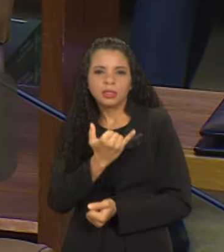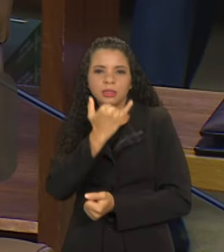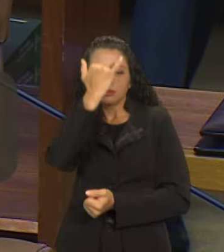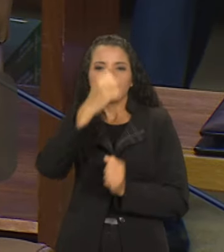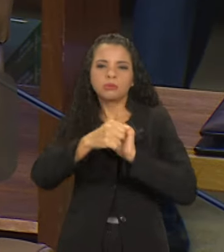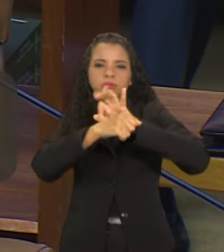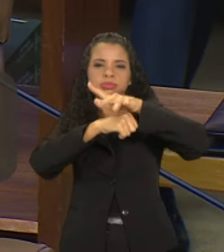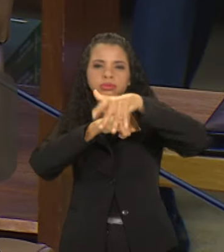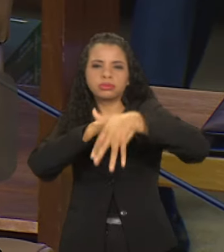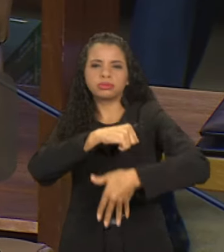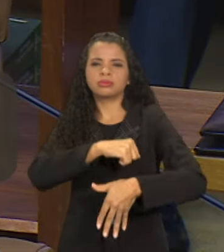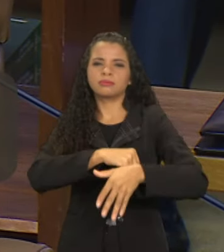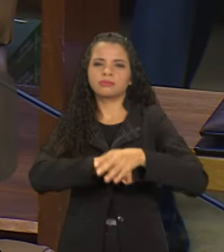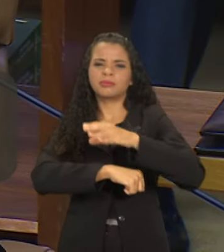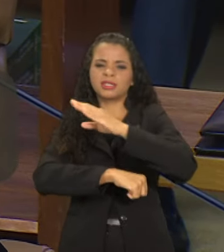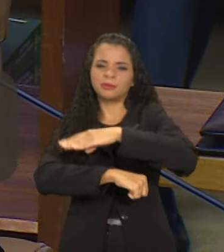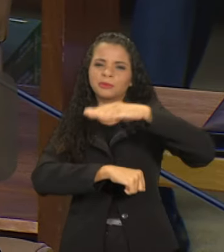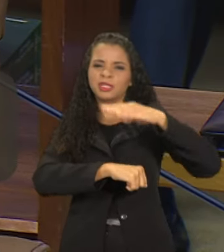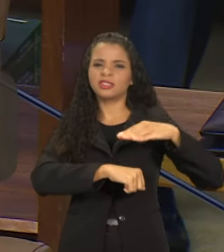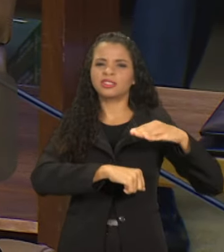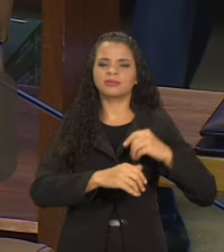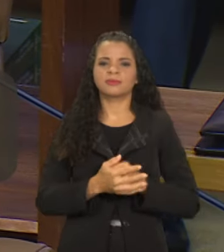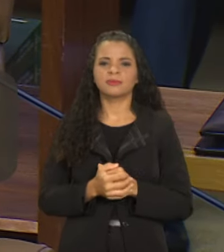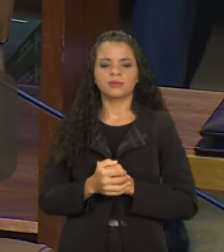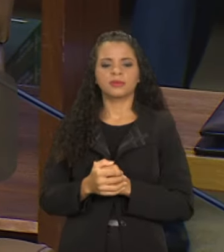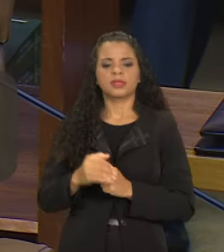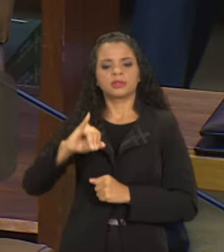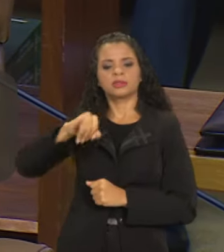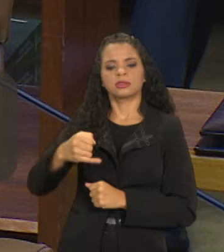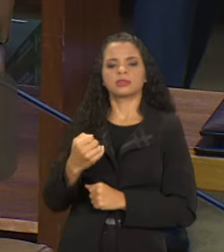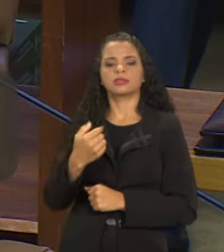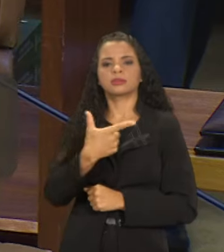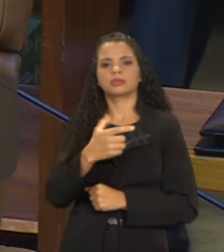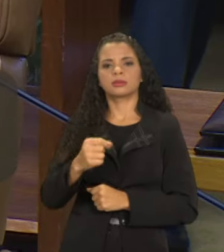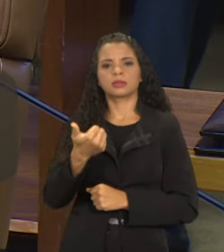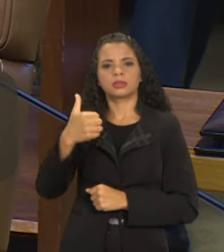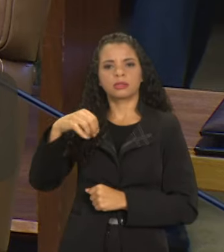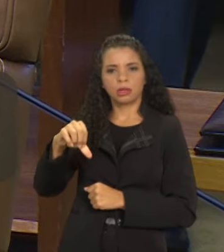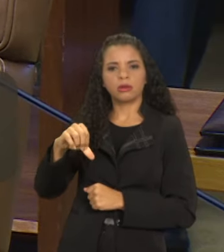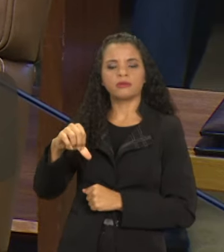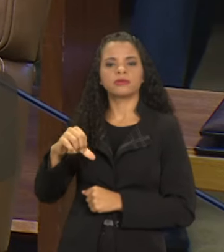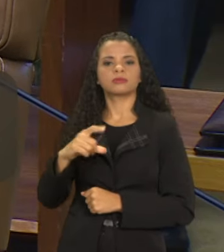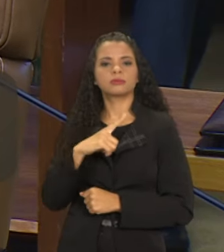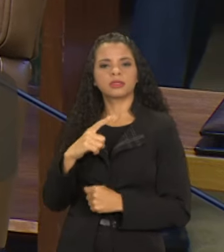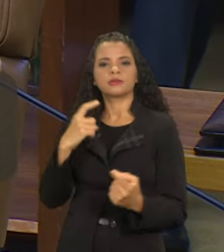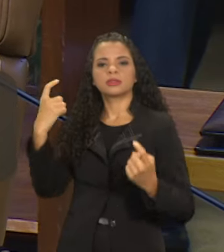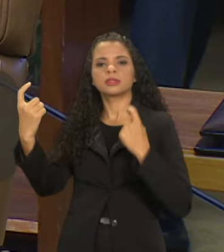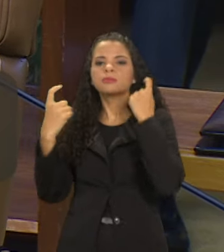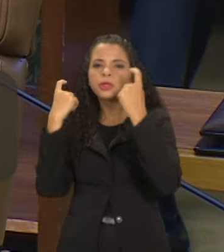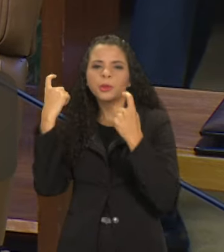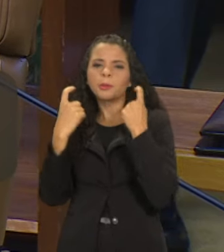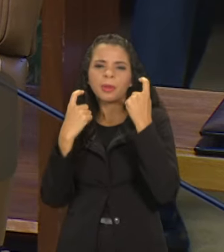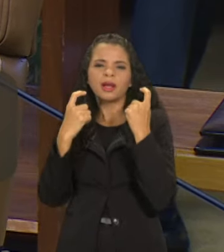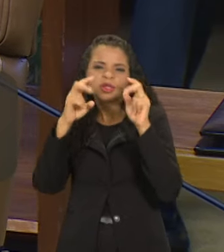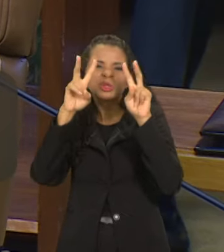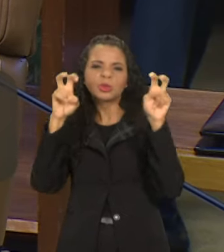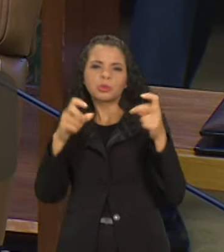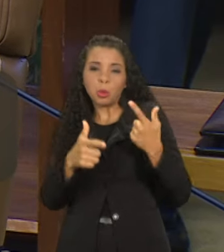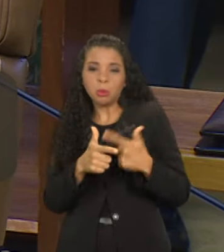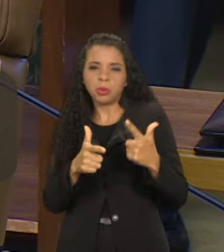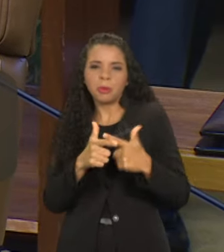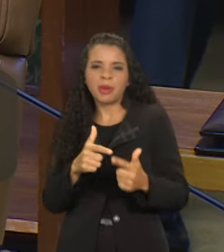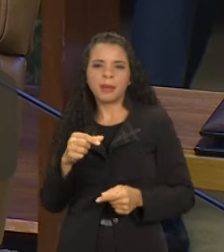de 2019, e preocupados com a dificuldade que foi a solução de Mariana, em que